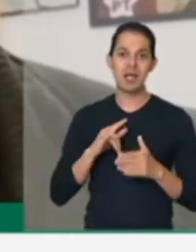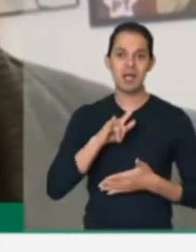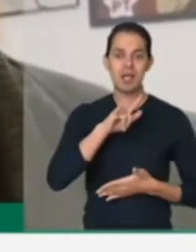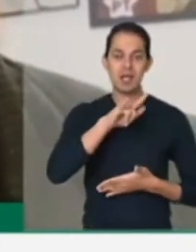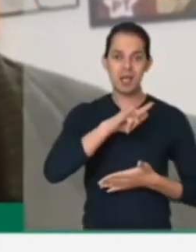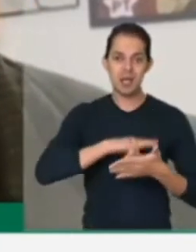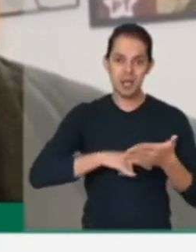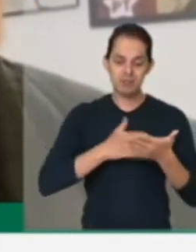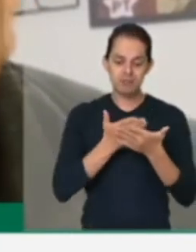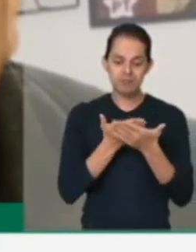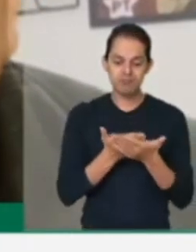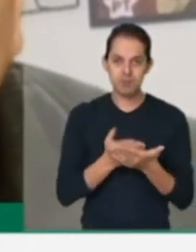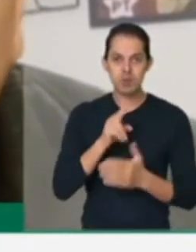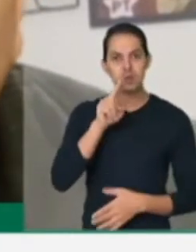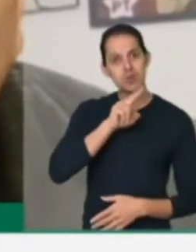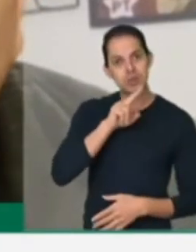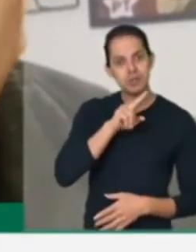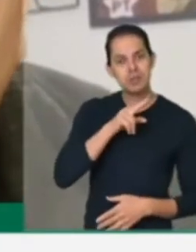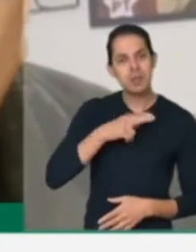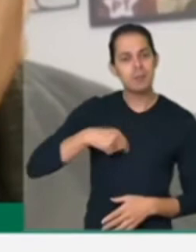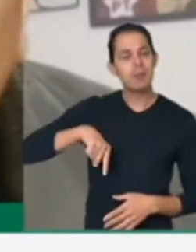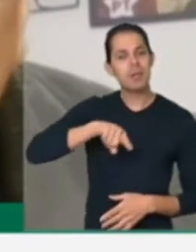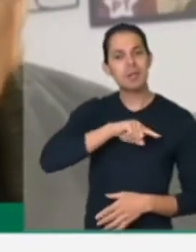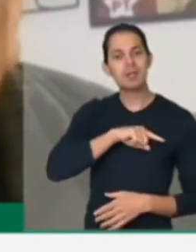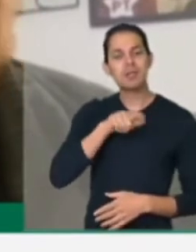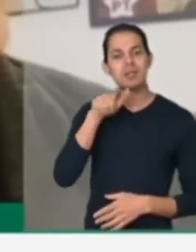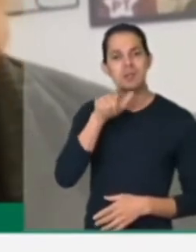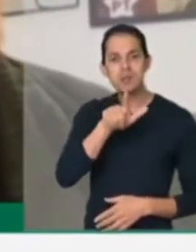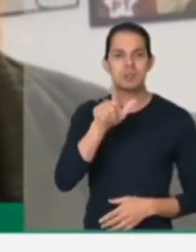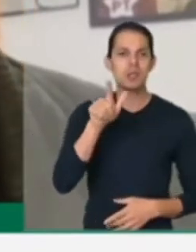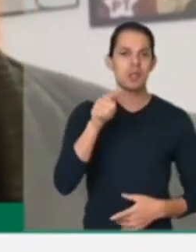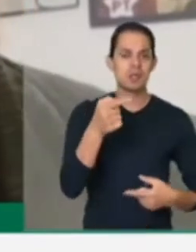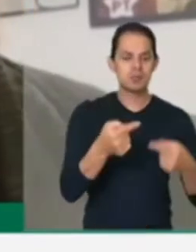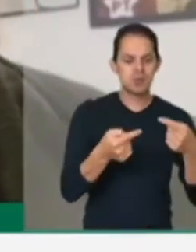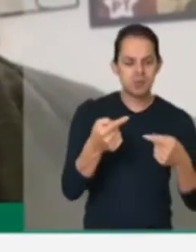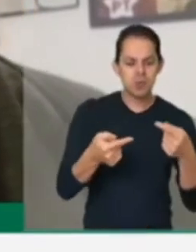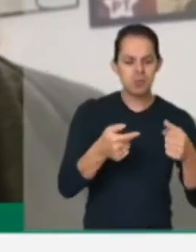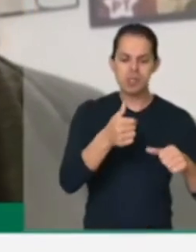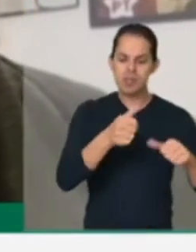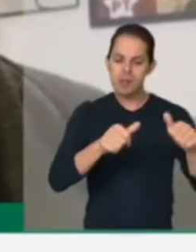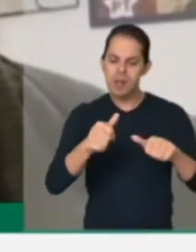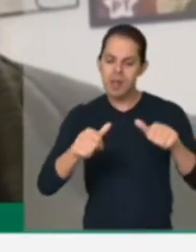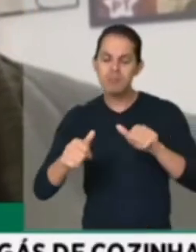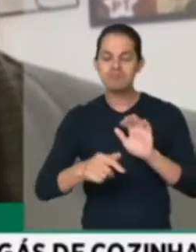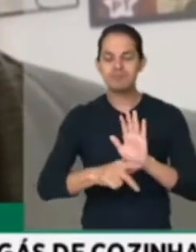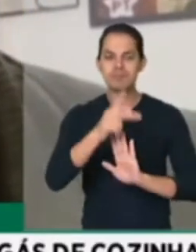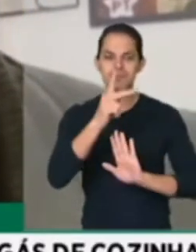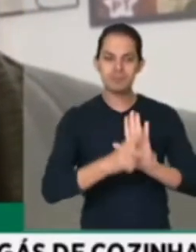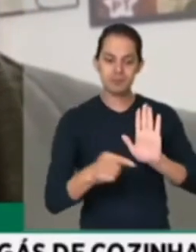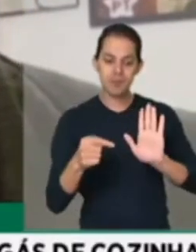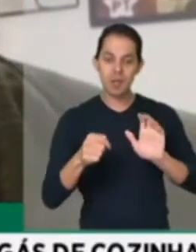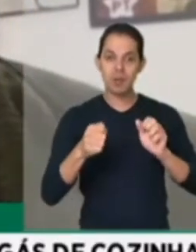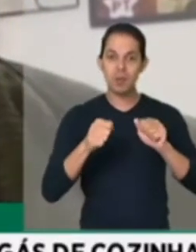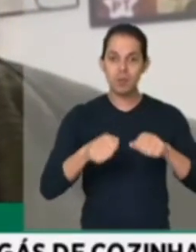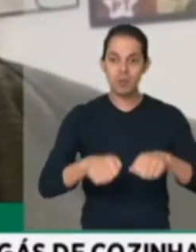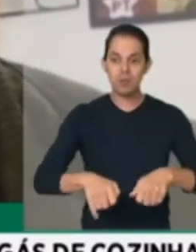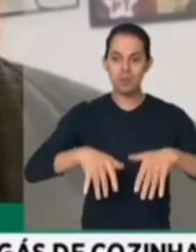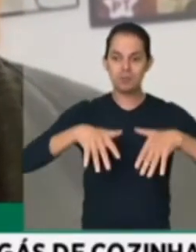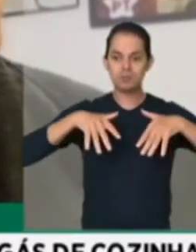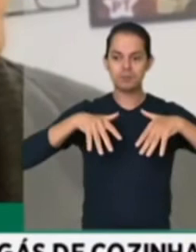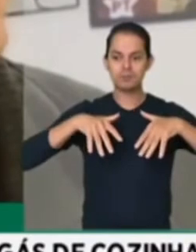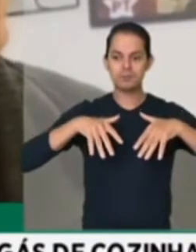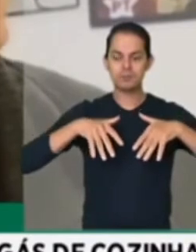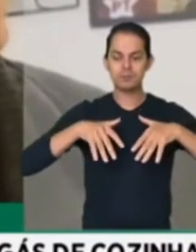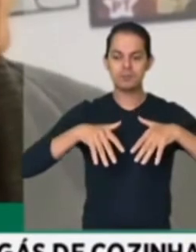de urgência para que nós pudéssemos, então, discutir e analisar esse projeto no plenário, né, com